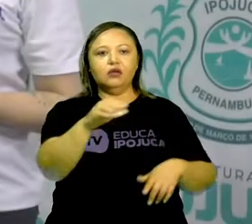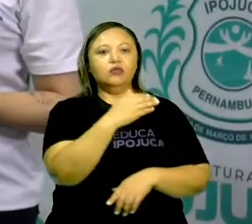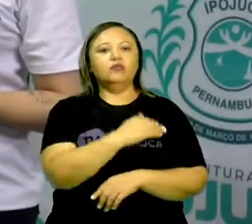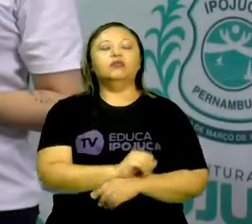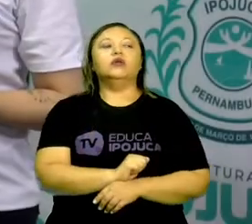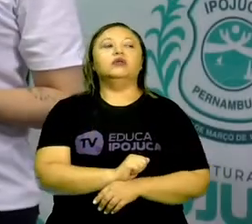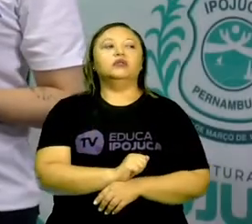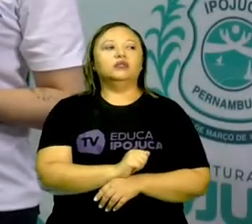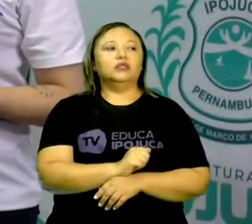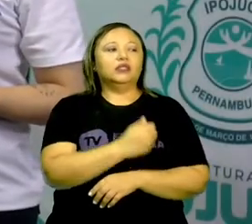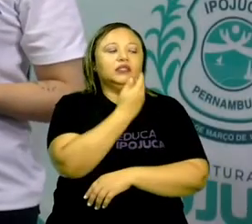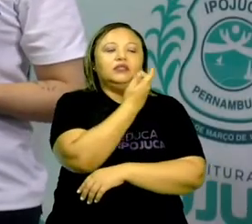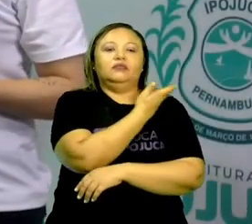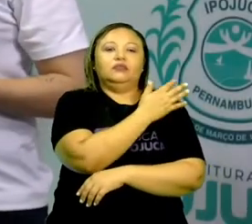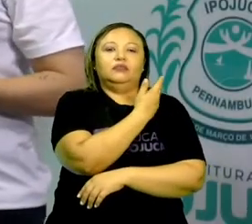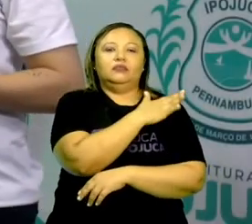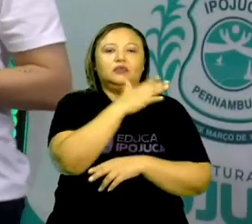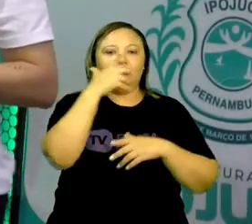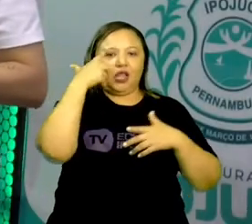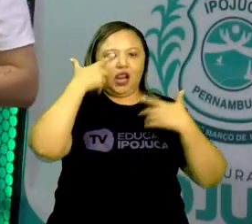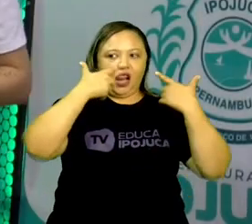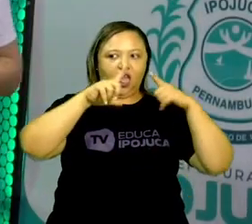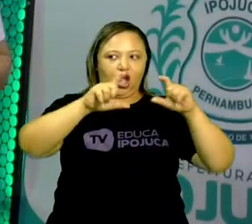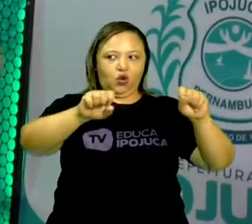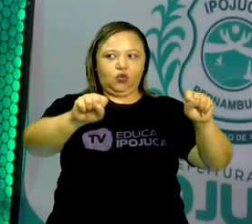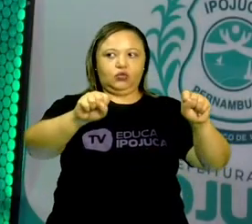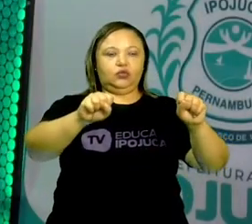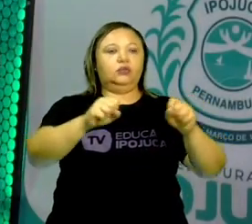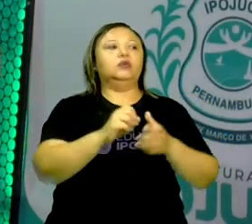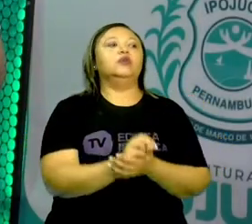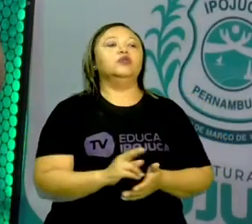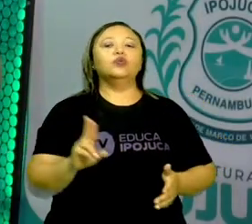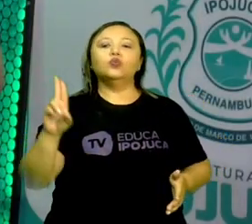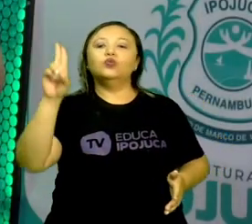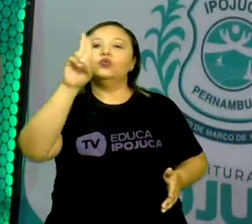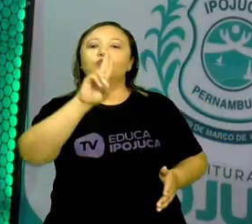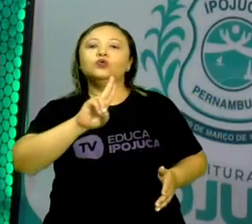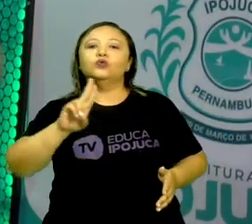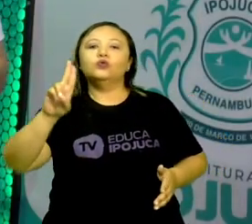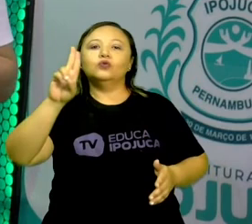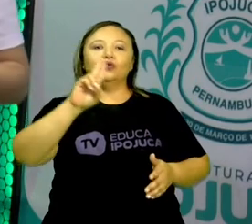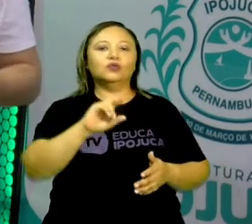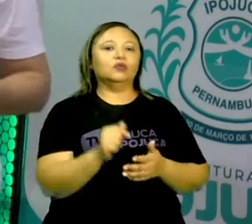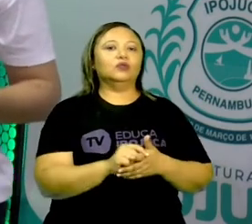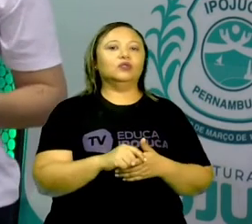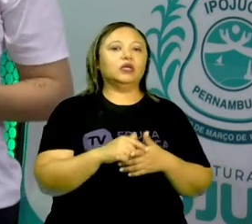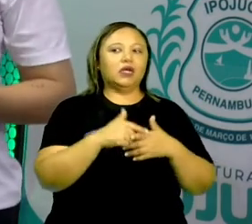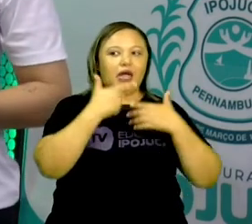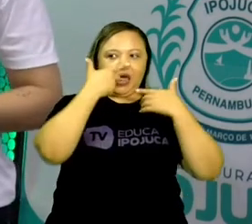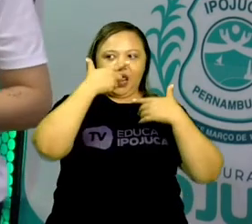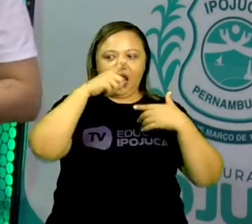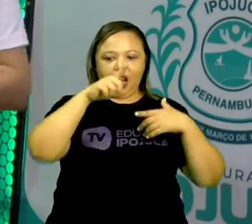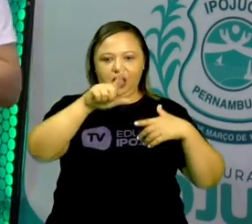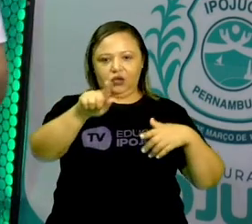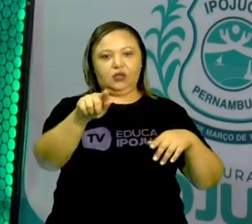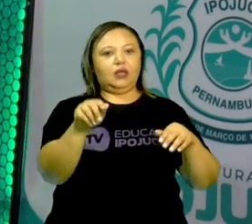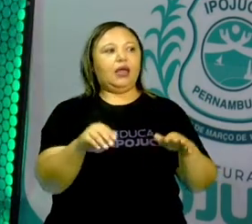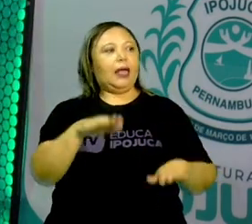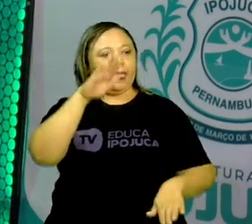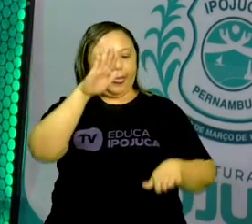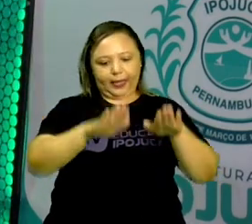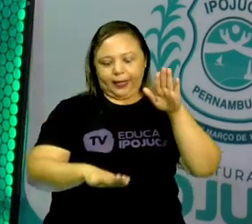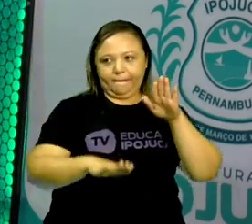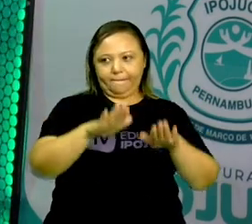linguístico, certo? Lembre-se sempre que o uso da língua depende do contexto, certo? Então,